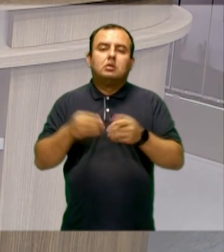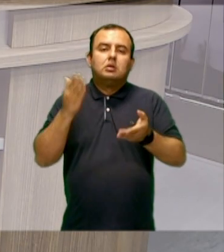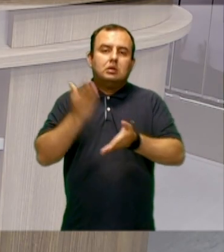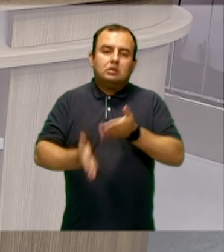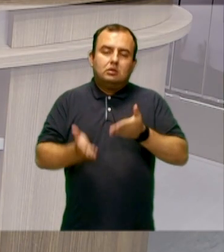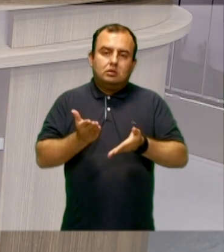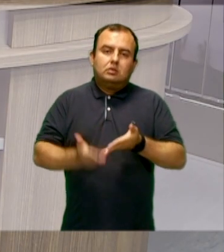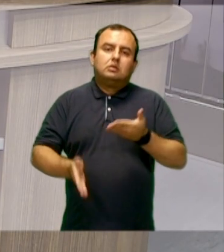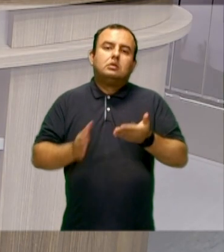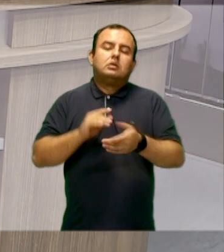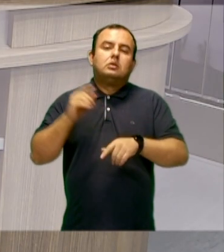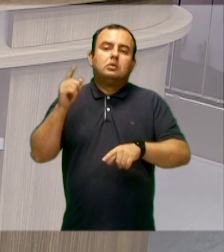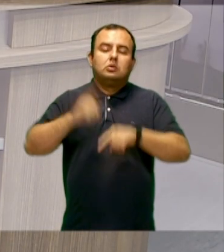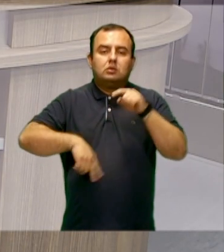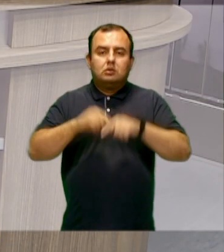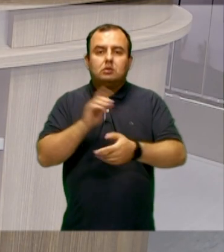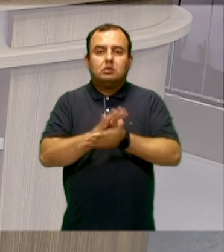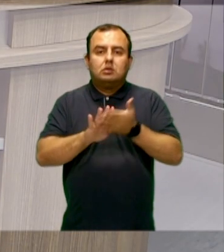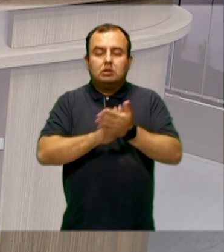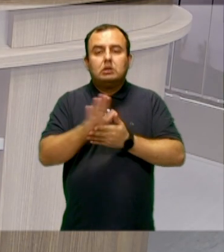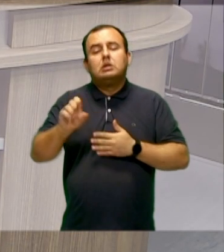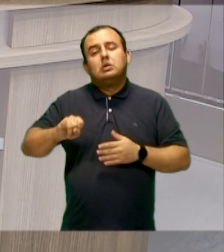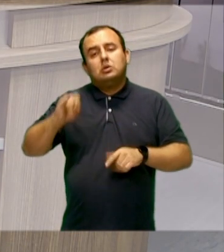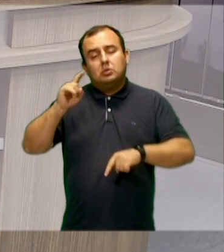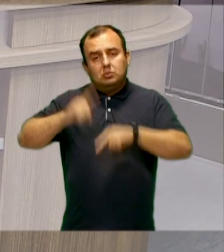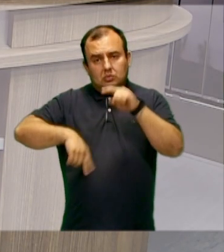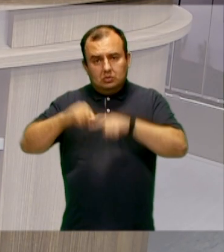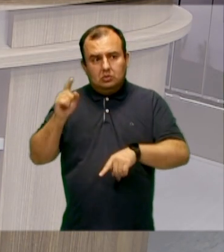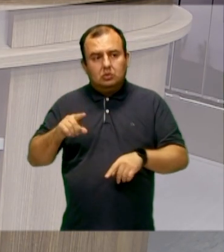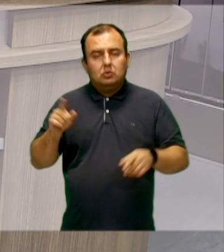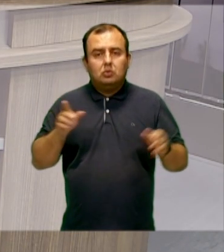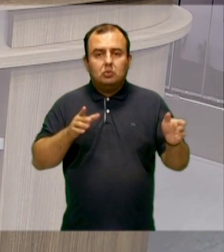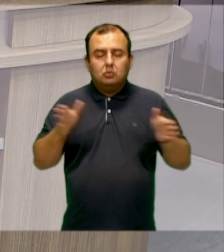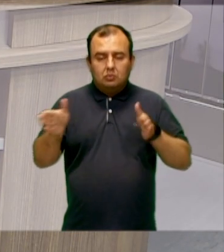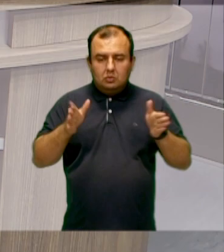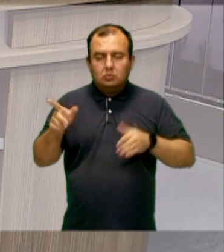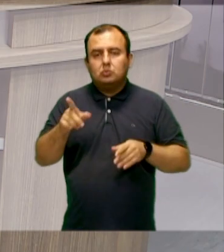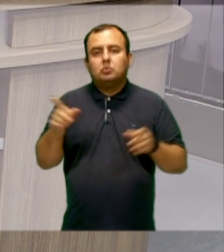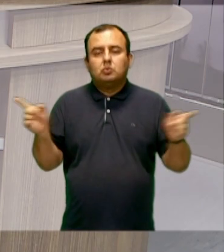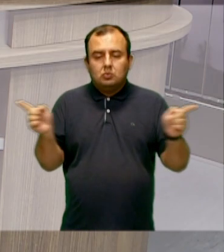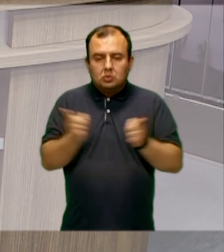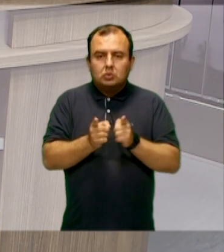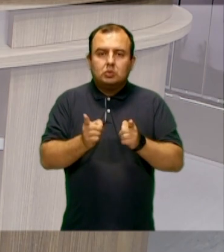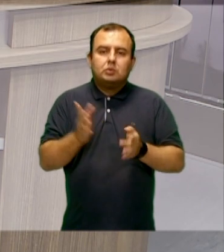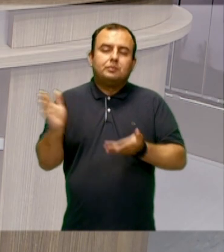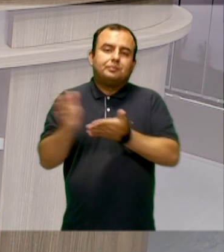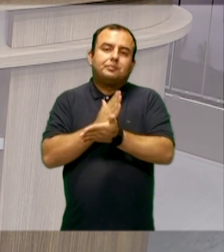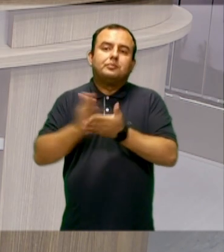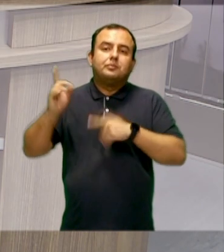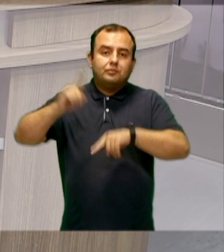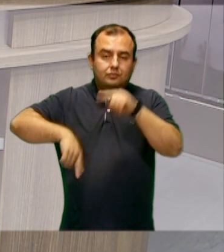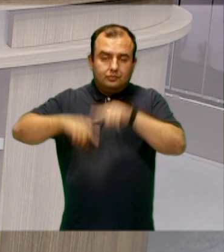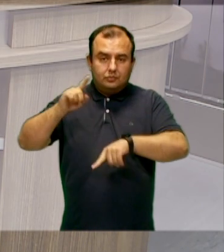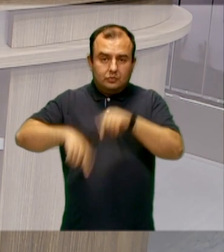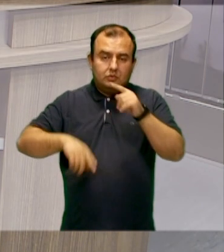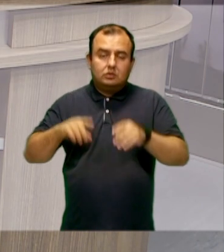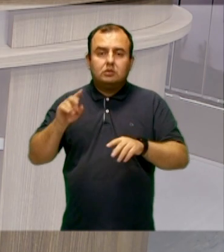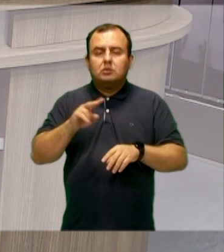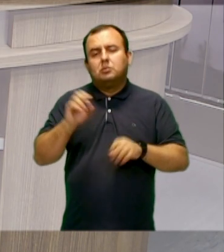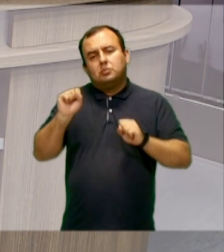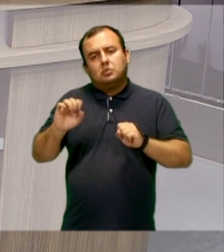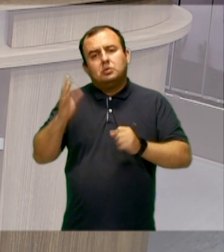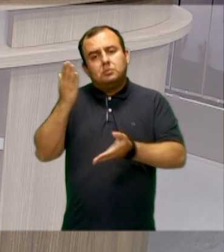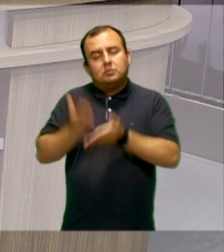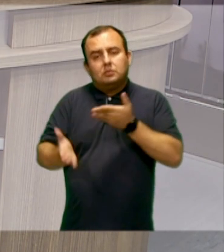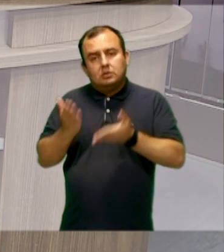dar perda no produto. Então, se o produto tem uma validade curta, a gente tem que preparar mais aquilo ali. Alguns produtos se perdem, né?